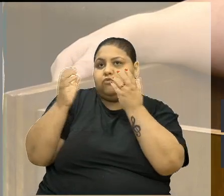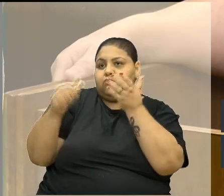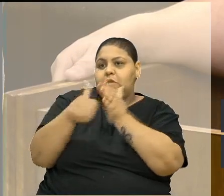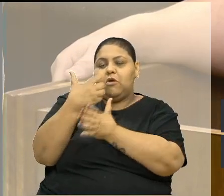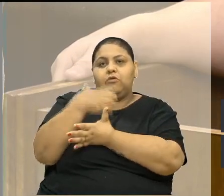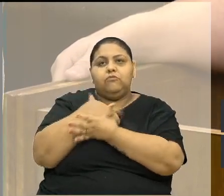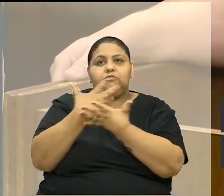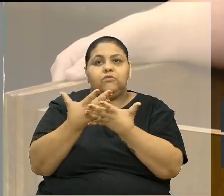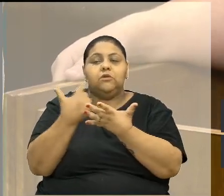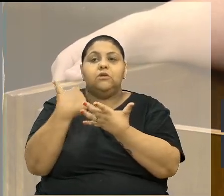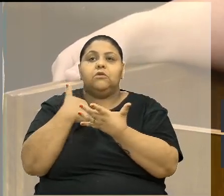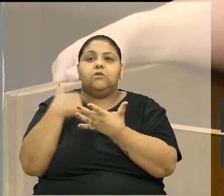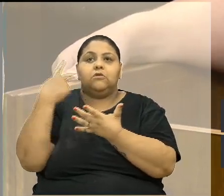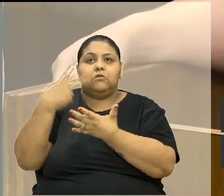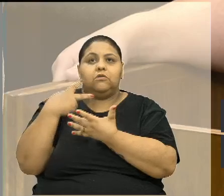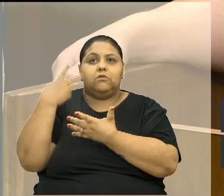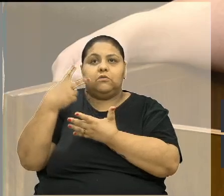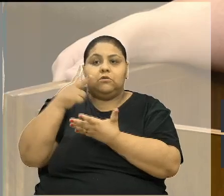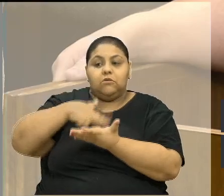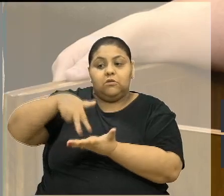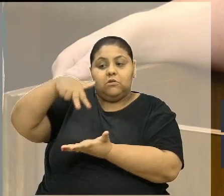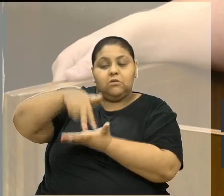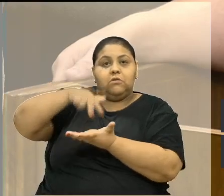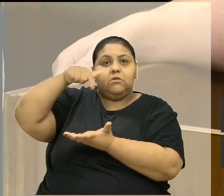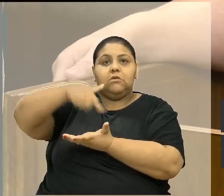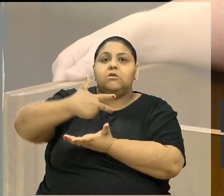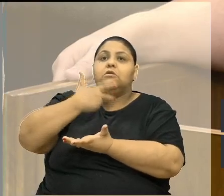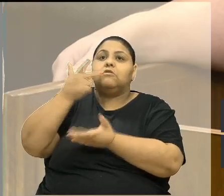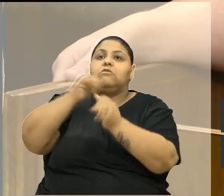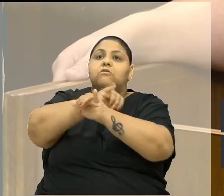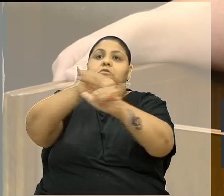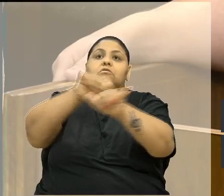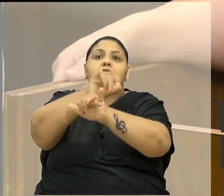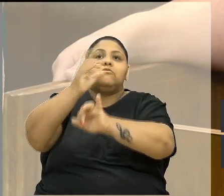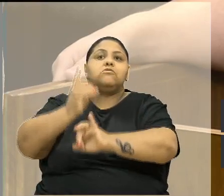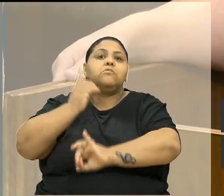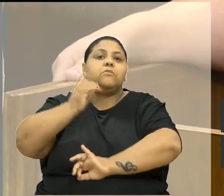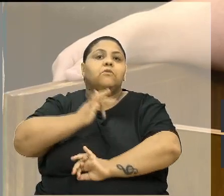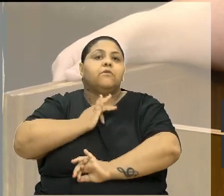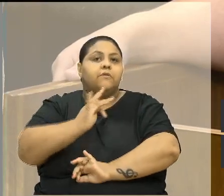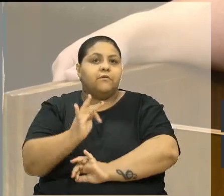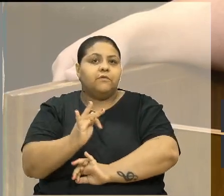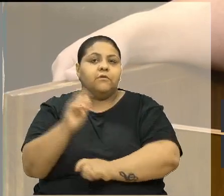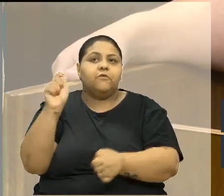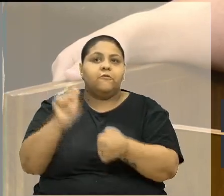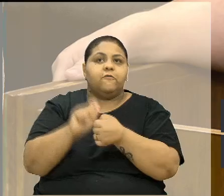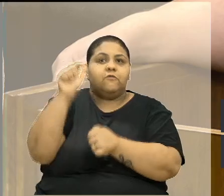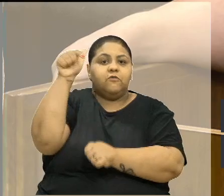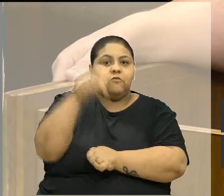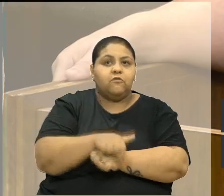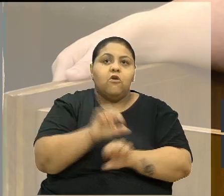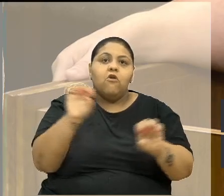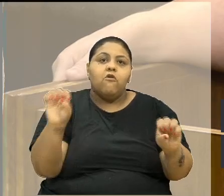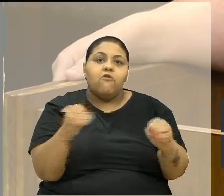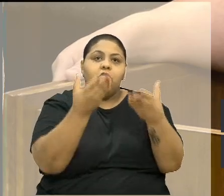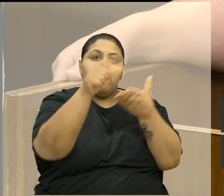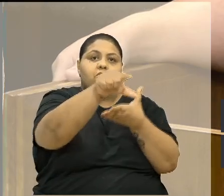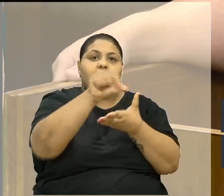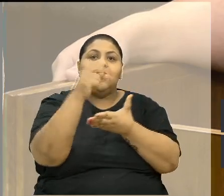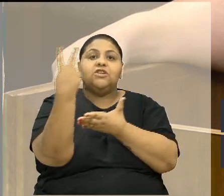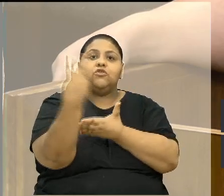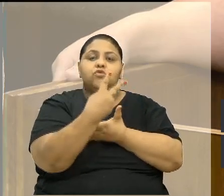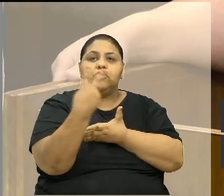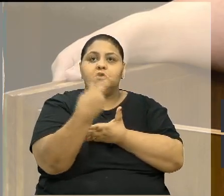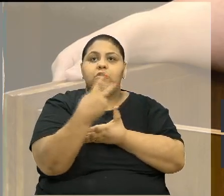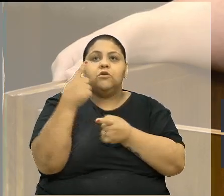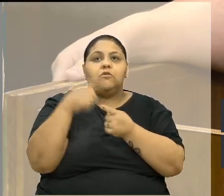possível. Eu sou um vereador que subi sempre nessa tribuna fazendo campanha para os deputados Fiz aqui festa quando elegemos 2,